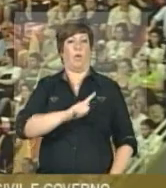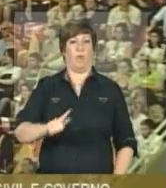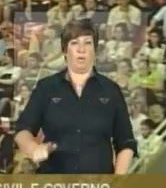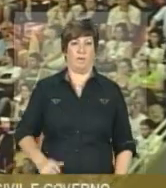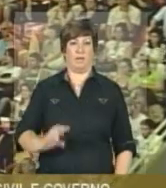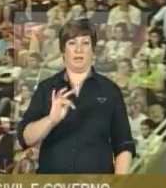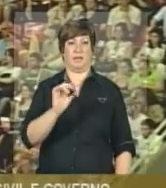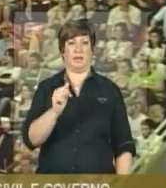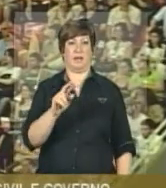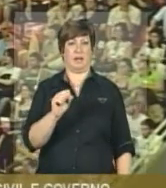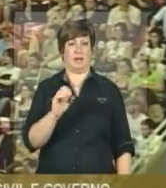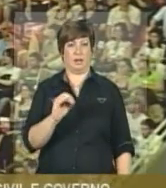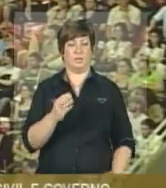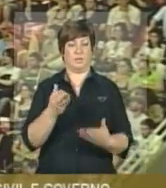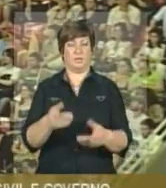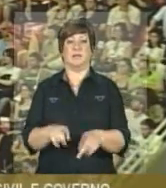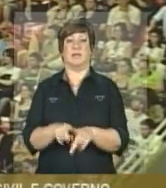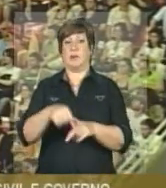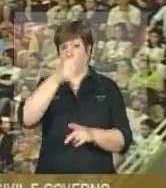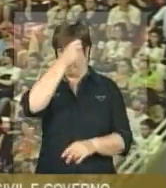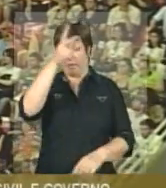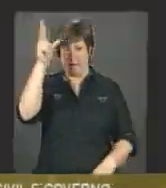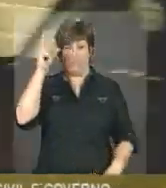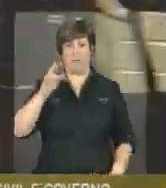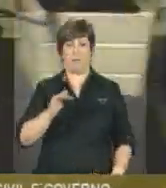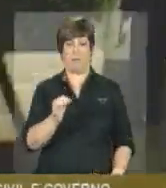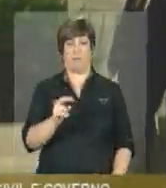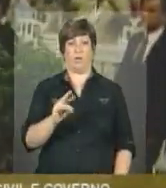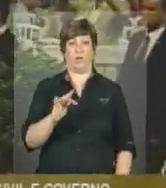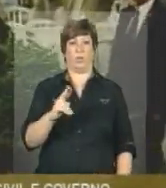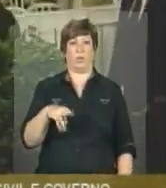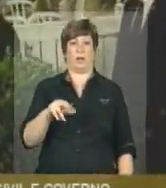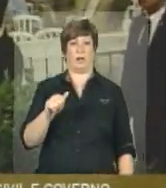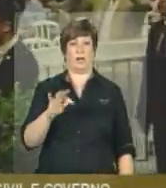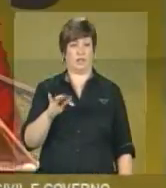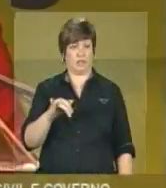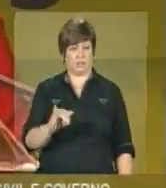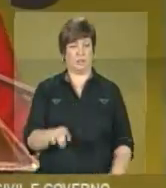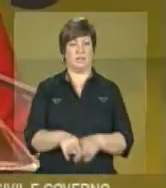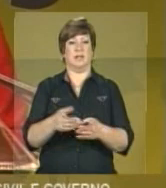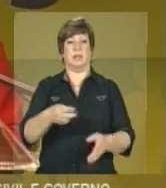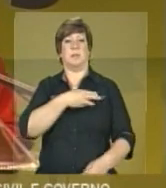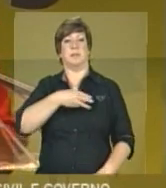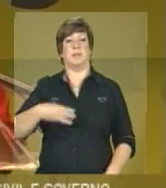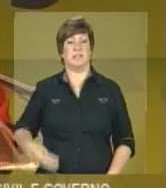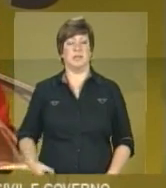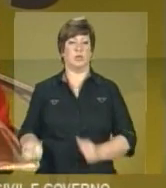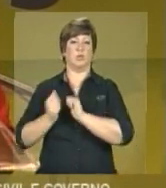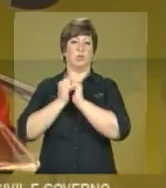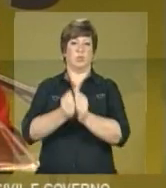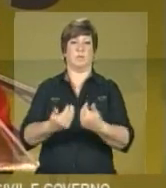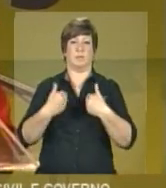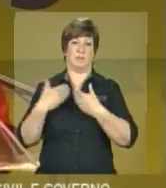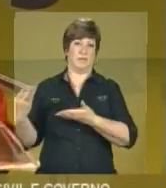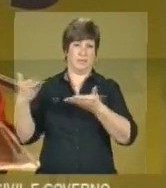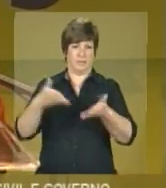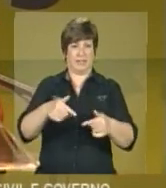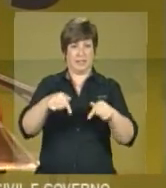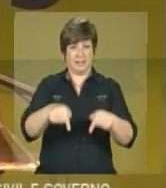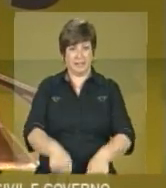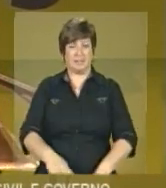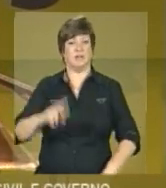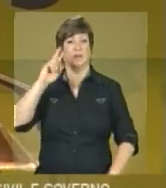Genro, o prefeito Fortunati, os ministros aqui que me acompanham,